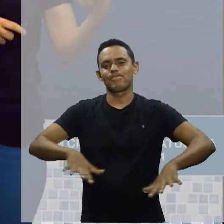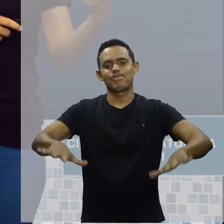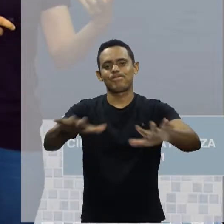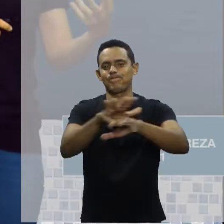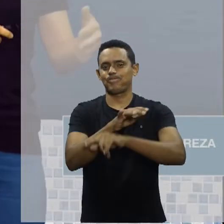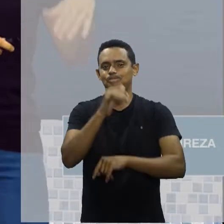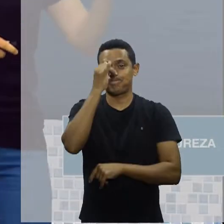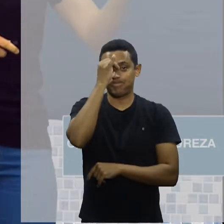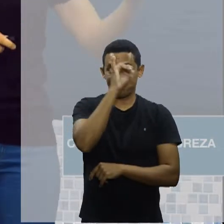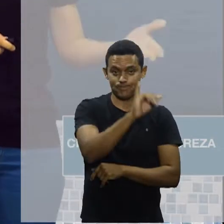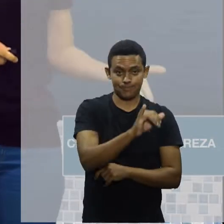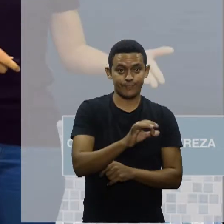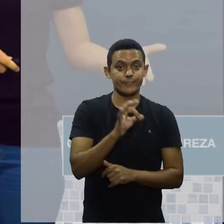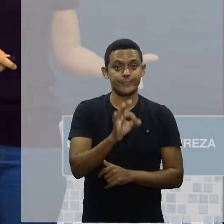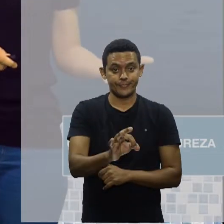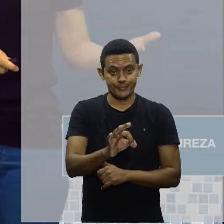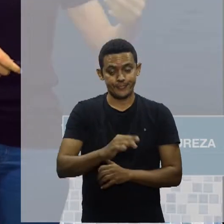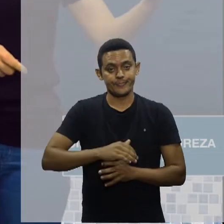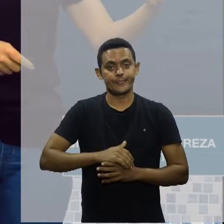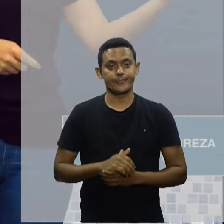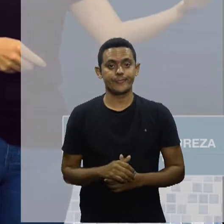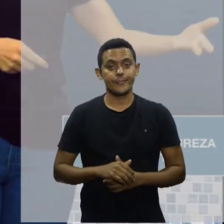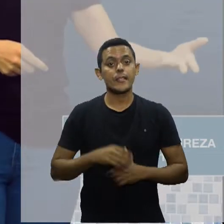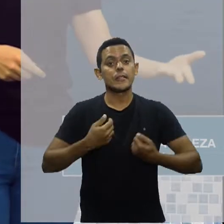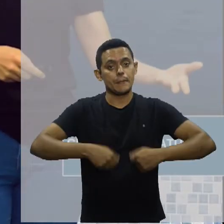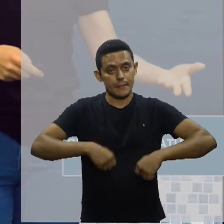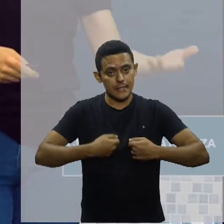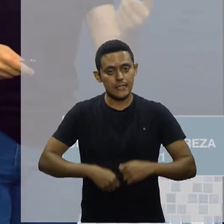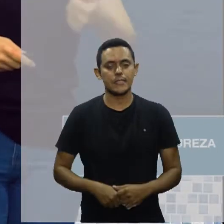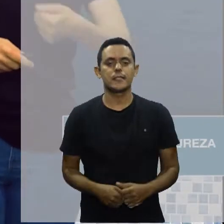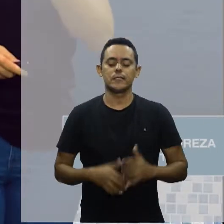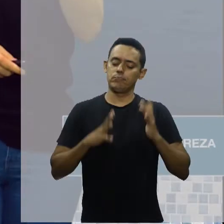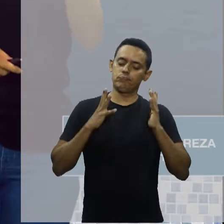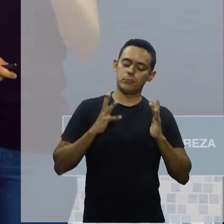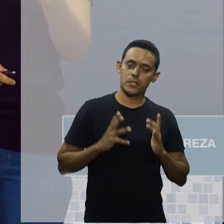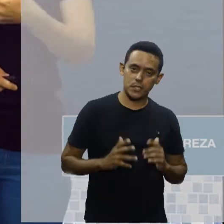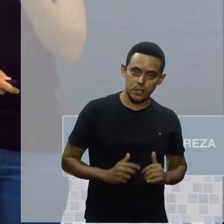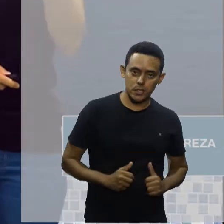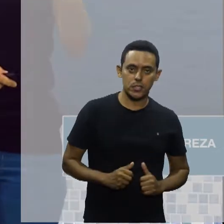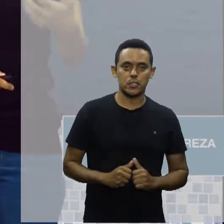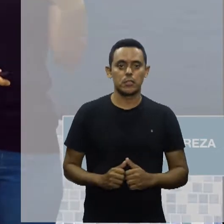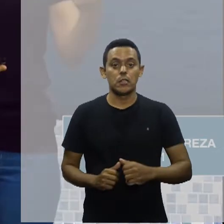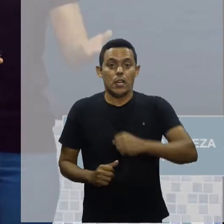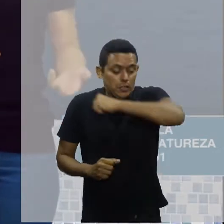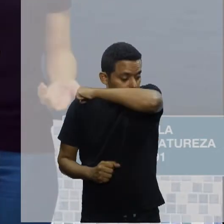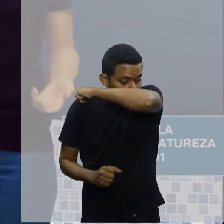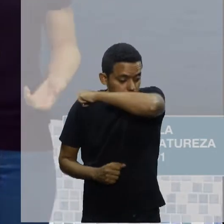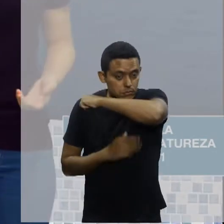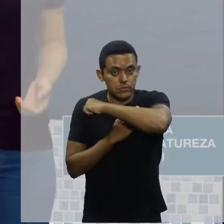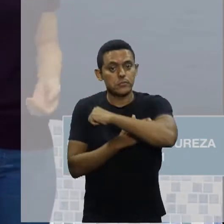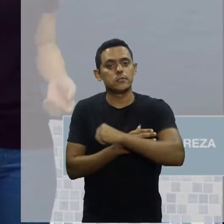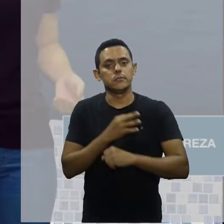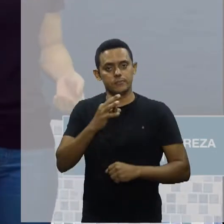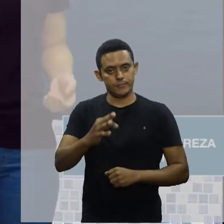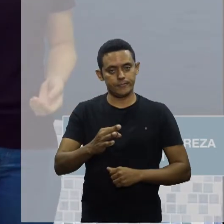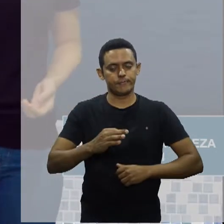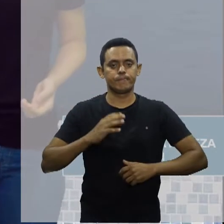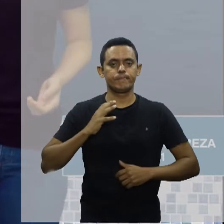medida que a gente dá o nome de etiqueta respiratória, uma forma educada, né? Da gente espirrar ou tossir.